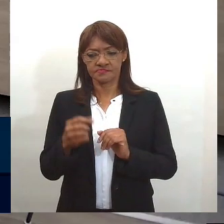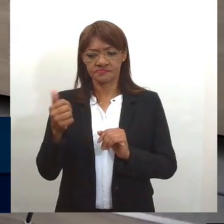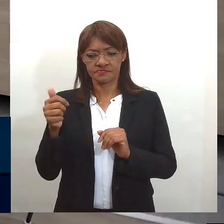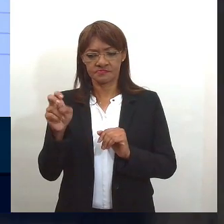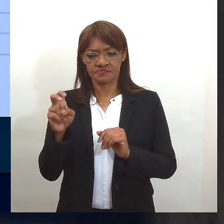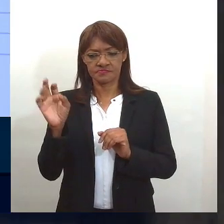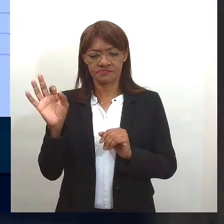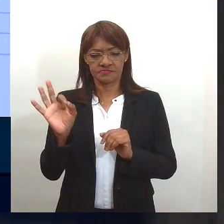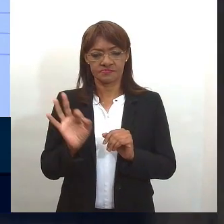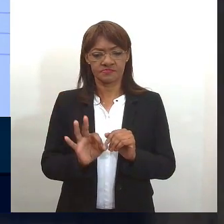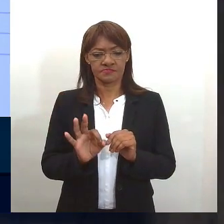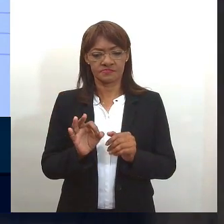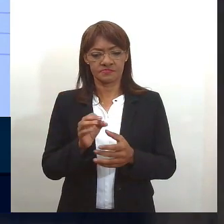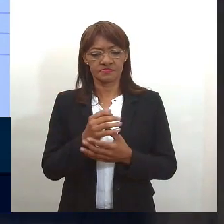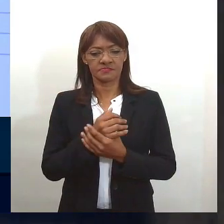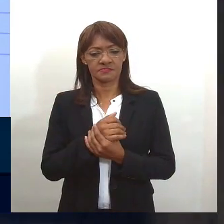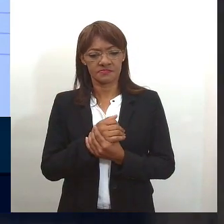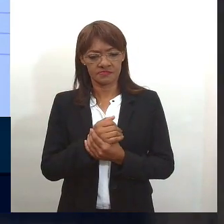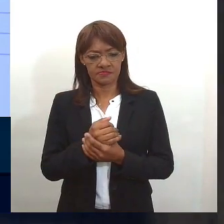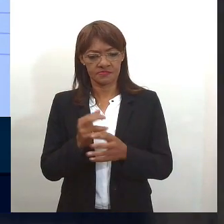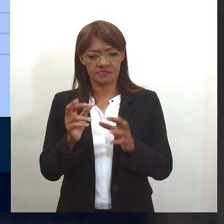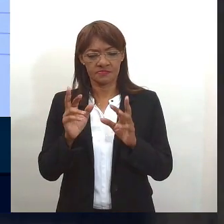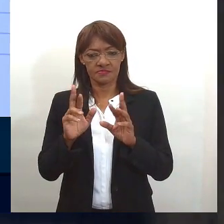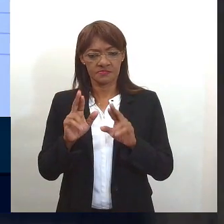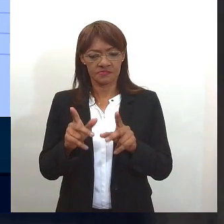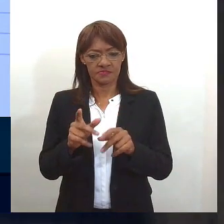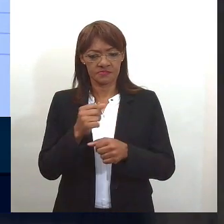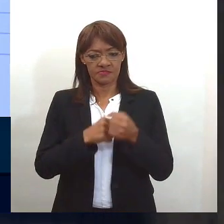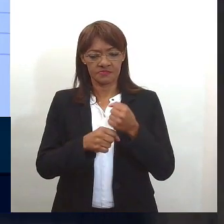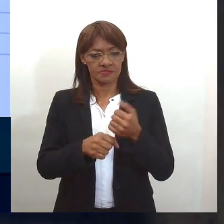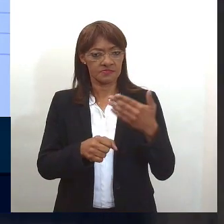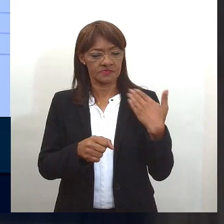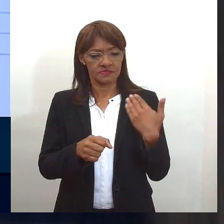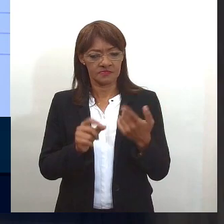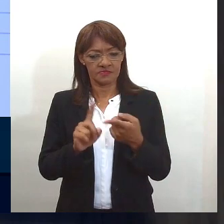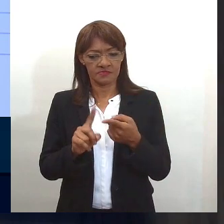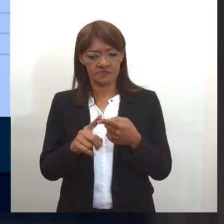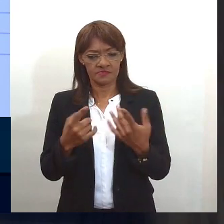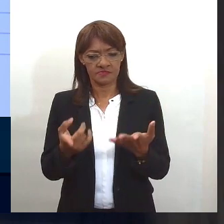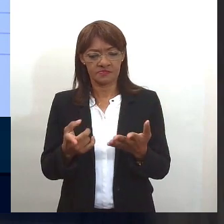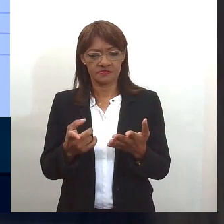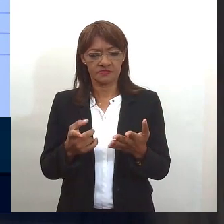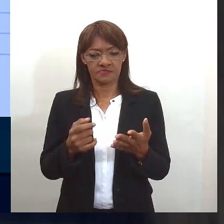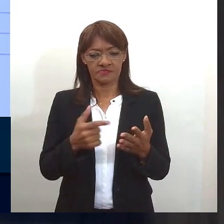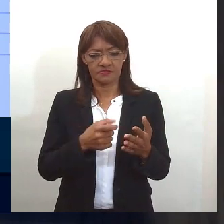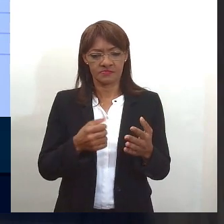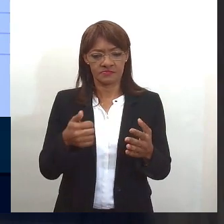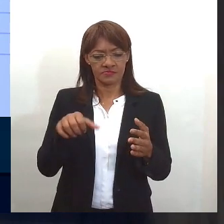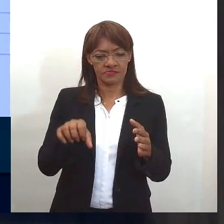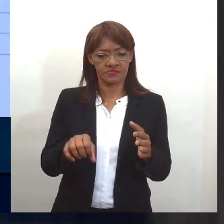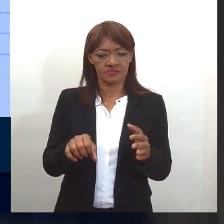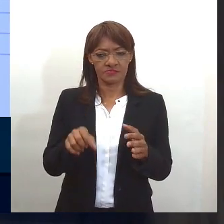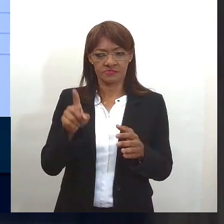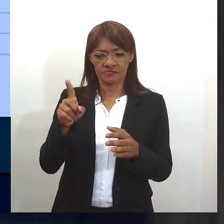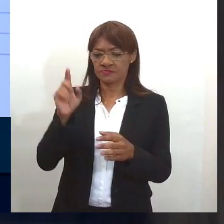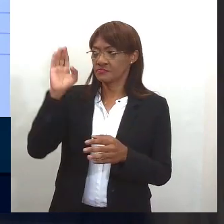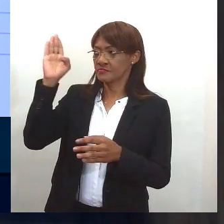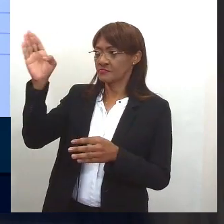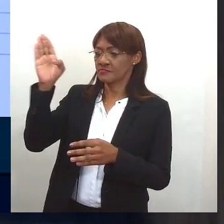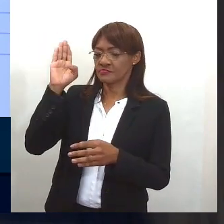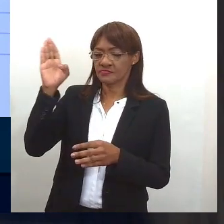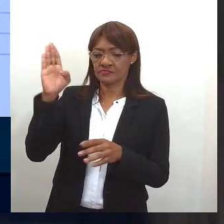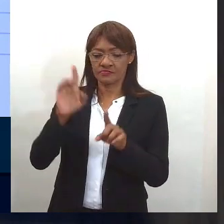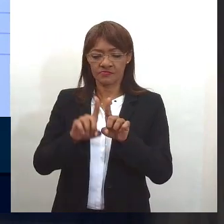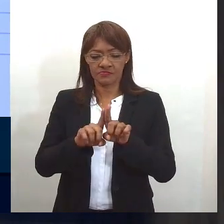anterior. A gente tem uma série histórica de 2019 para vocês acompanharem e entenderem como que funcionou o crescimento de